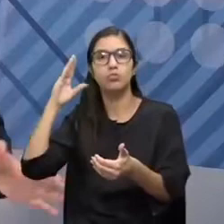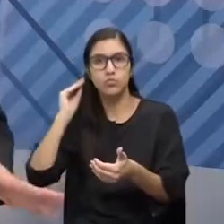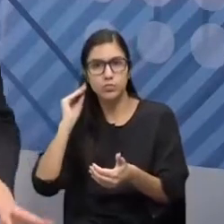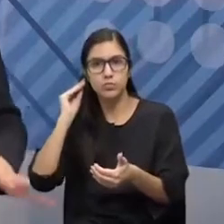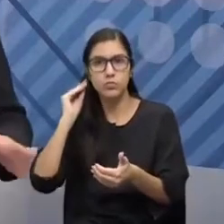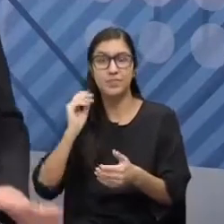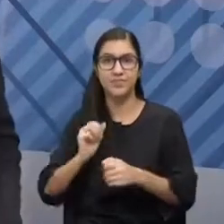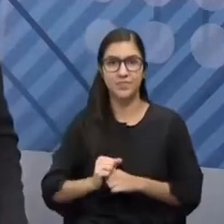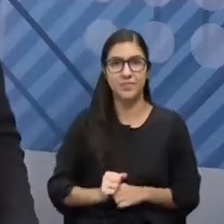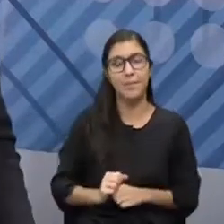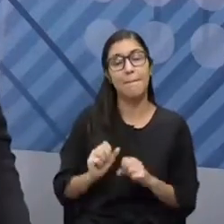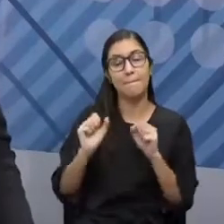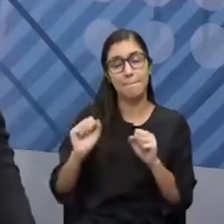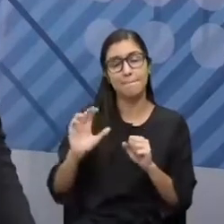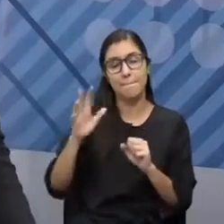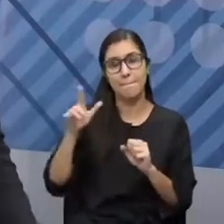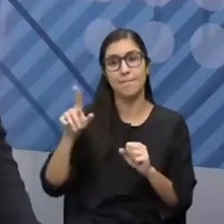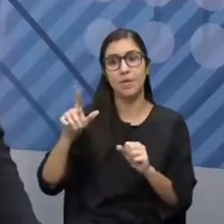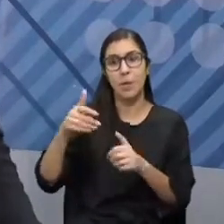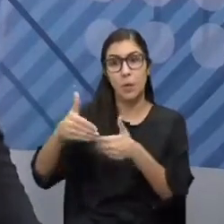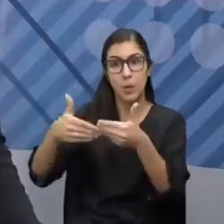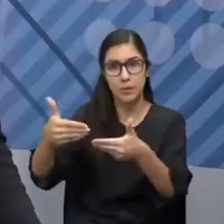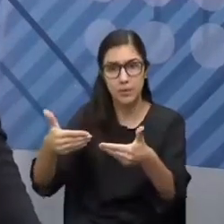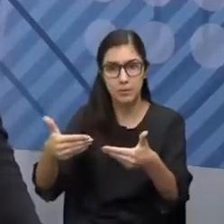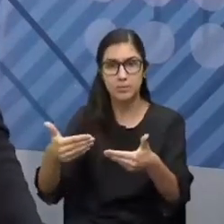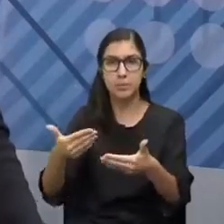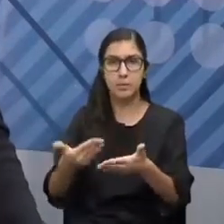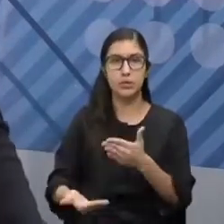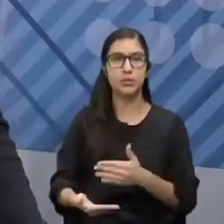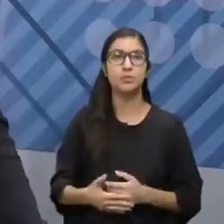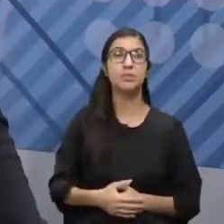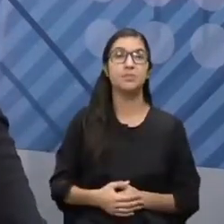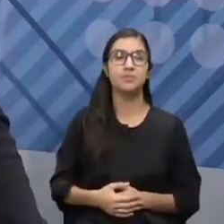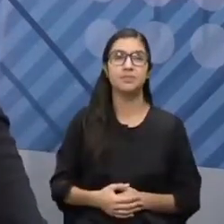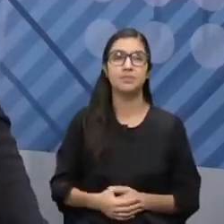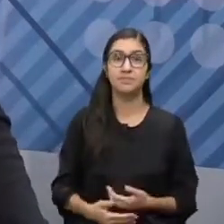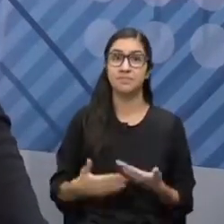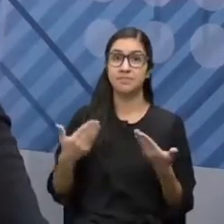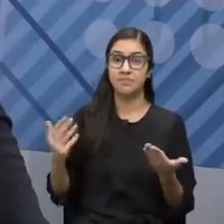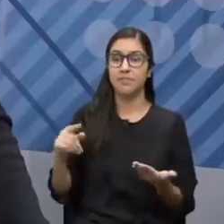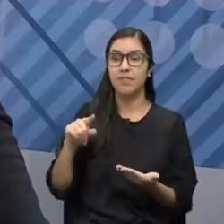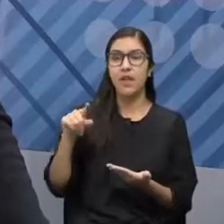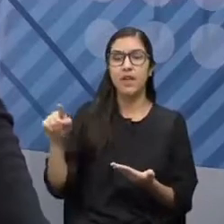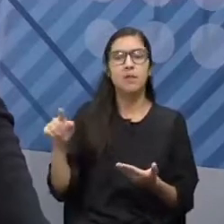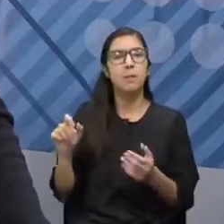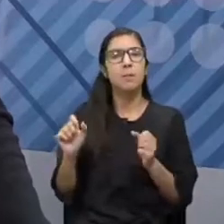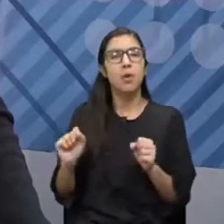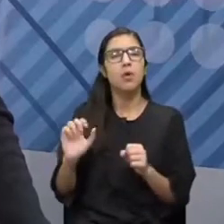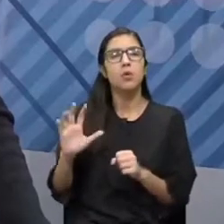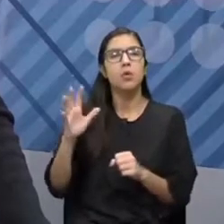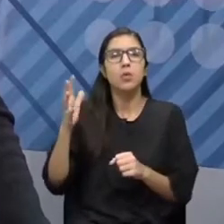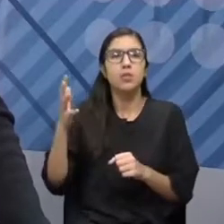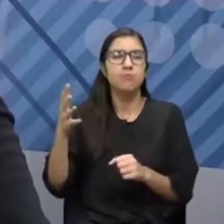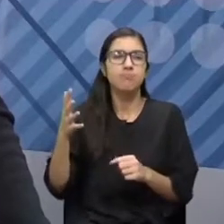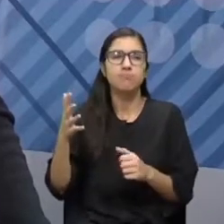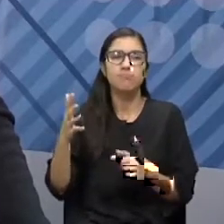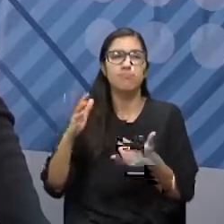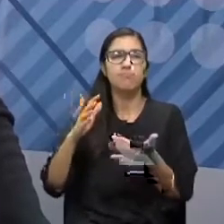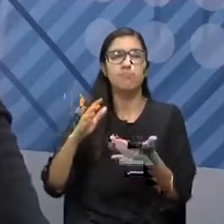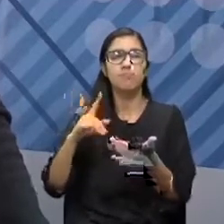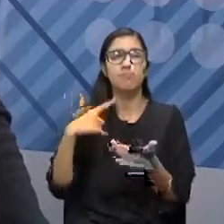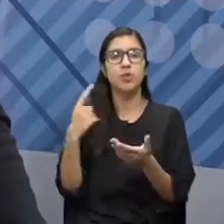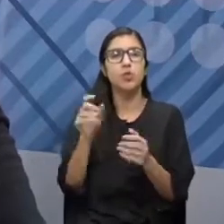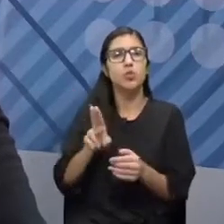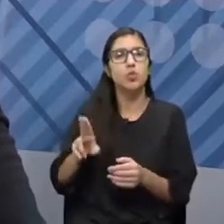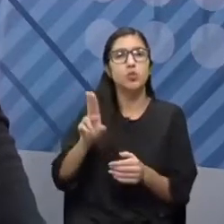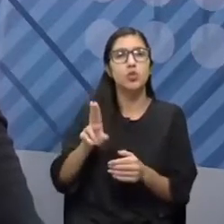para outra. Esses são os adquiridos. Então, os adquiridos, eles vão se apropriar de sistemas que nós